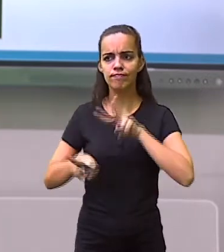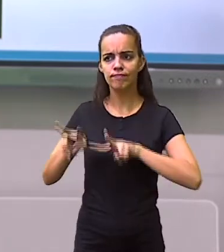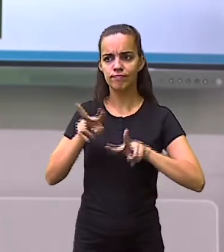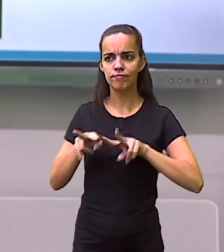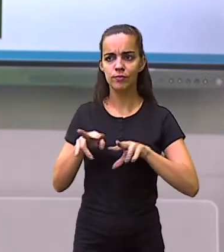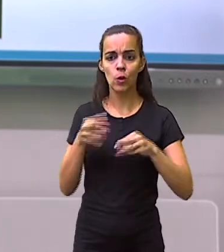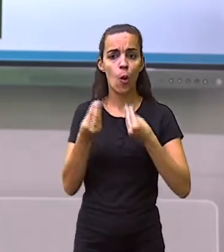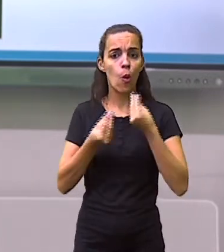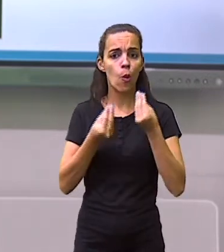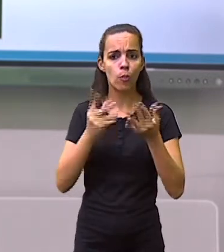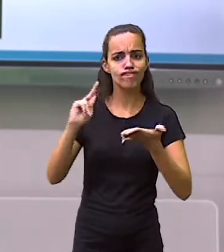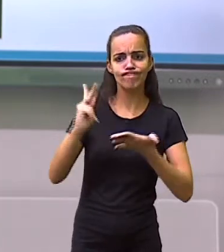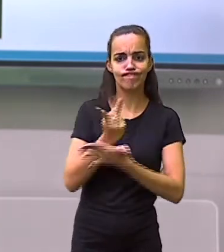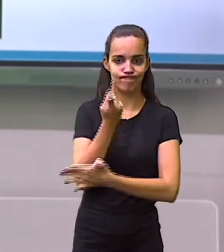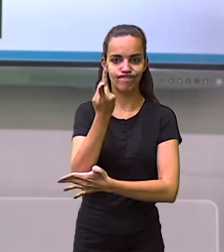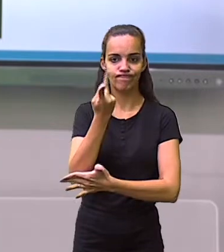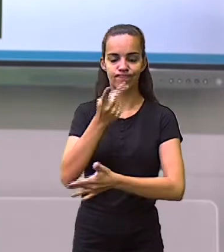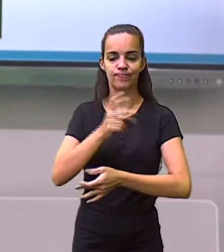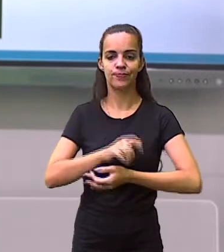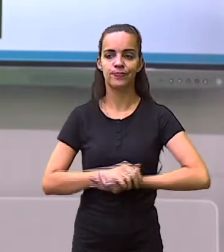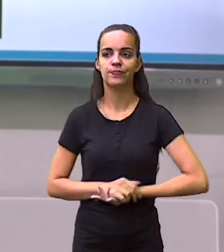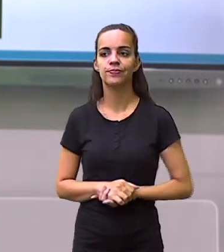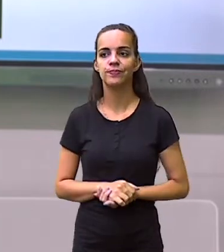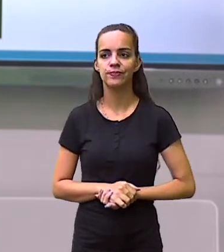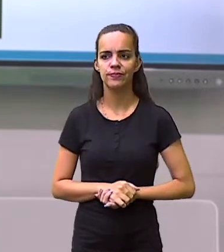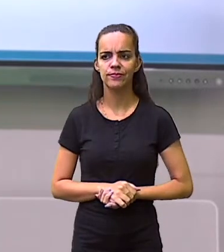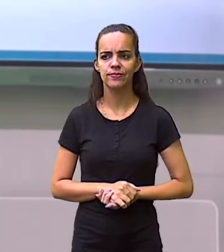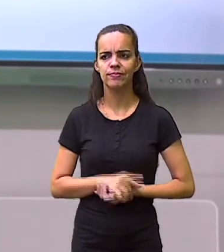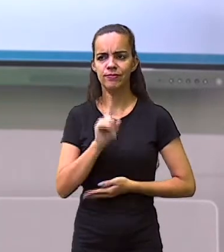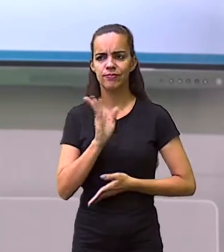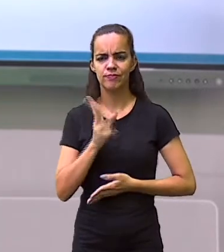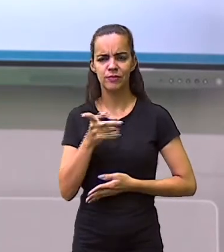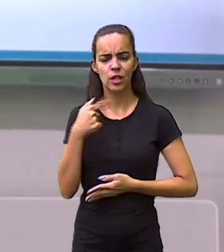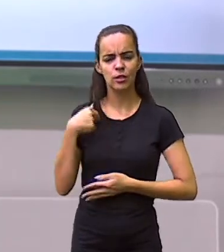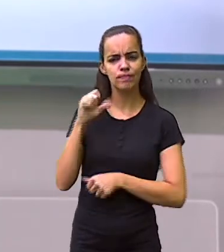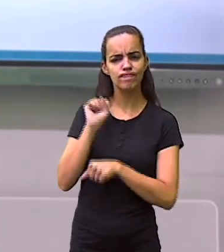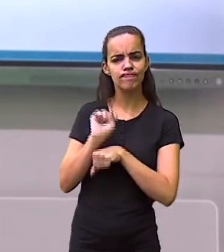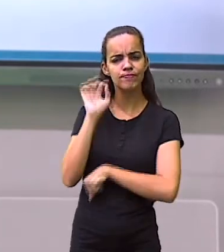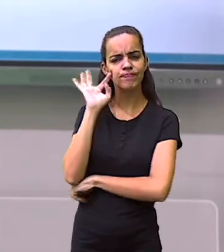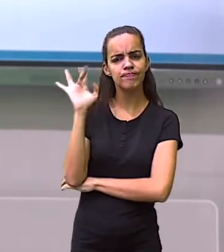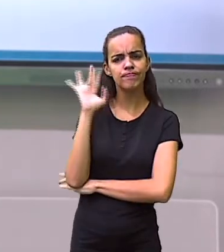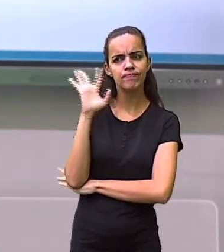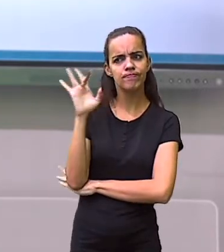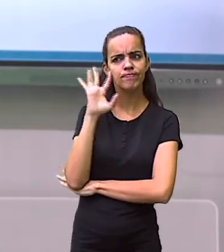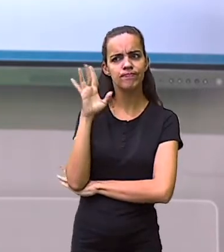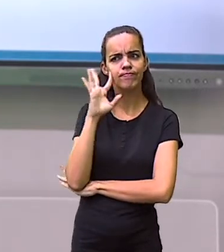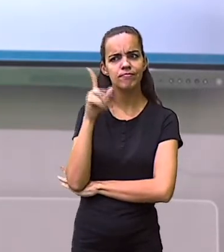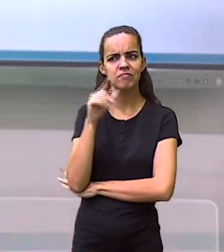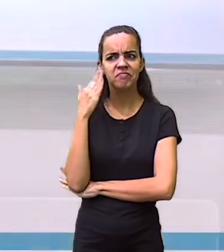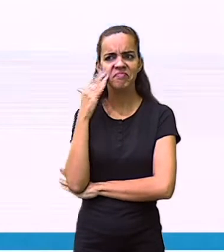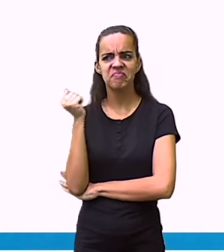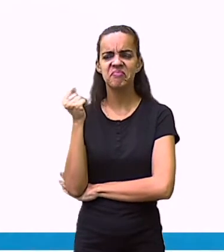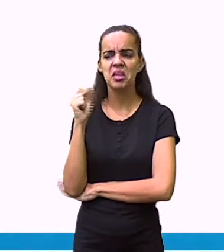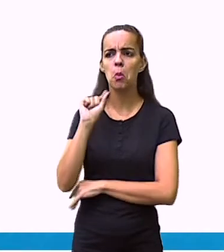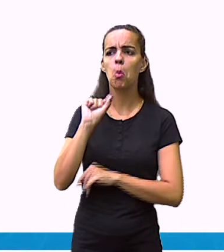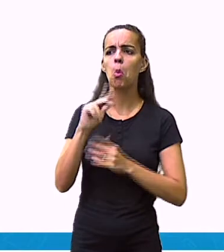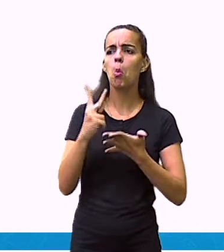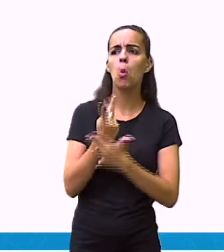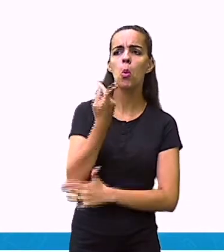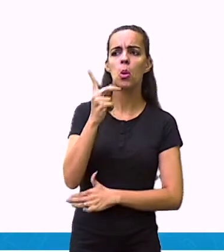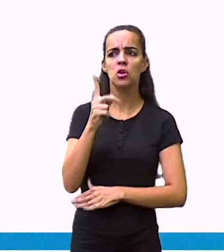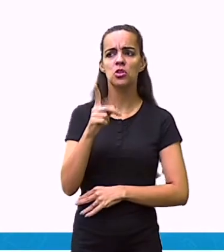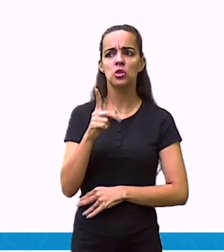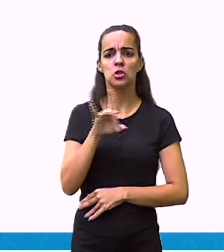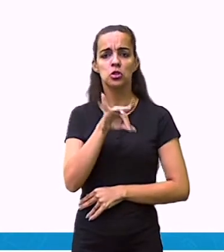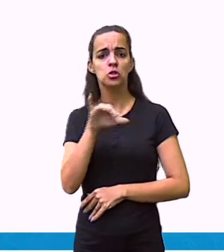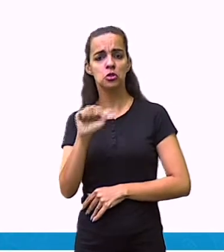este fenômeno acontece. Você já parou para pensar e sabe por que acontece o